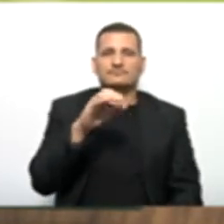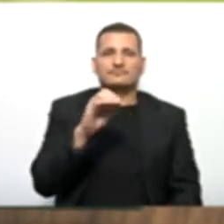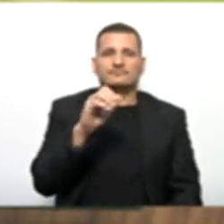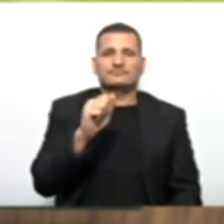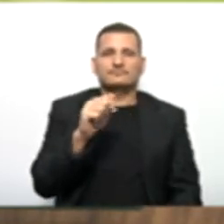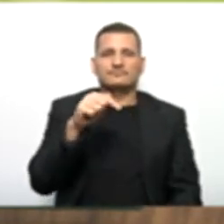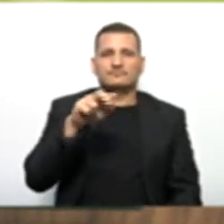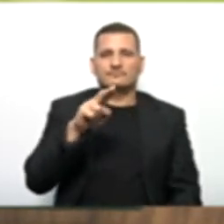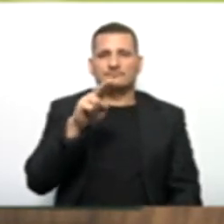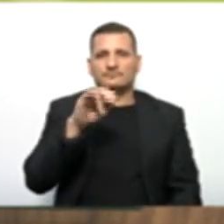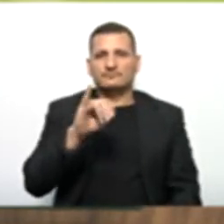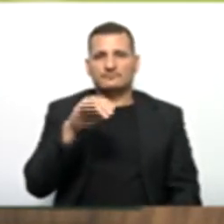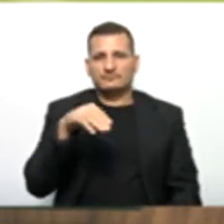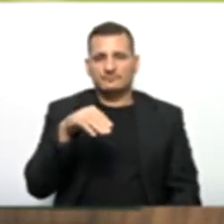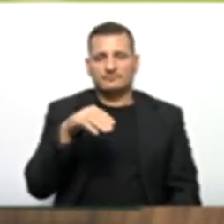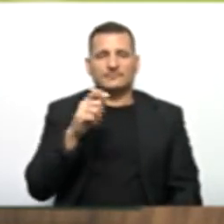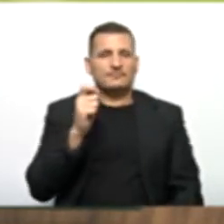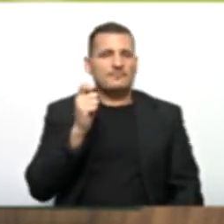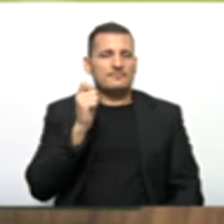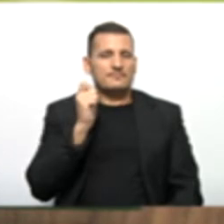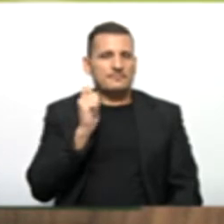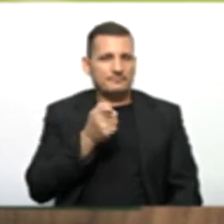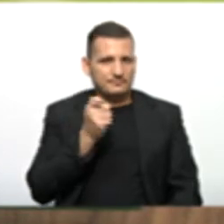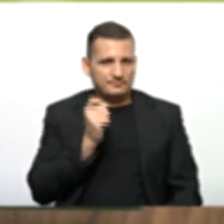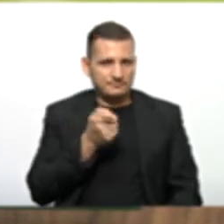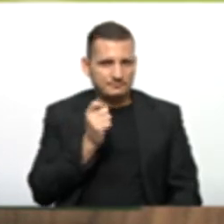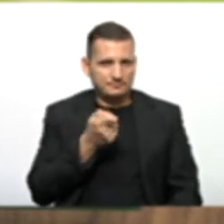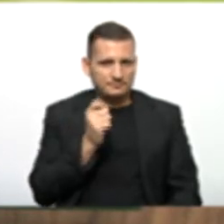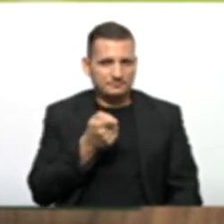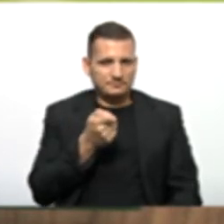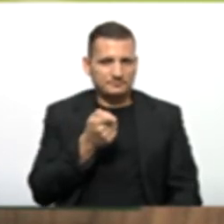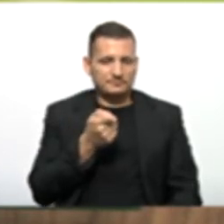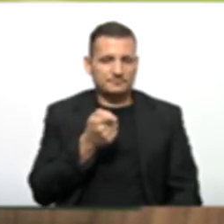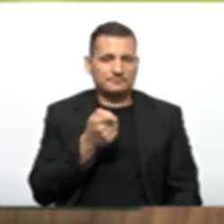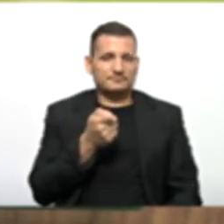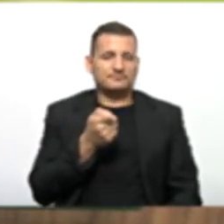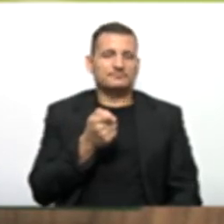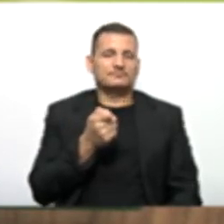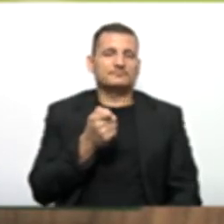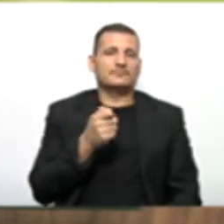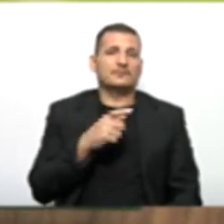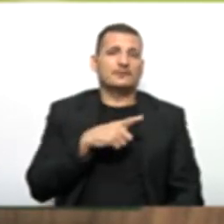Rocha, né, lá em Machadinho, nas extensões, que tem os dois